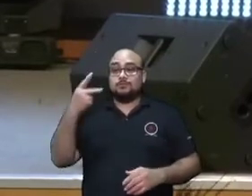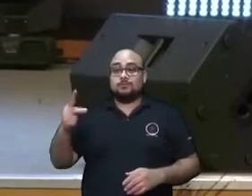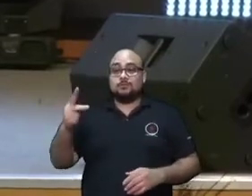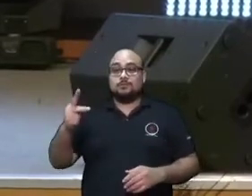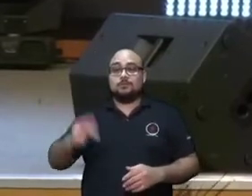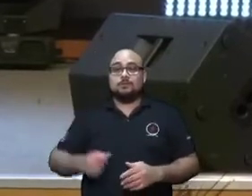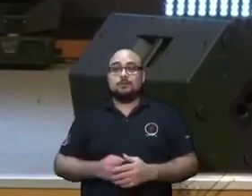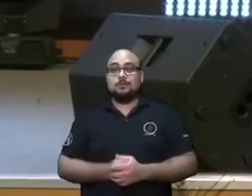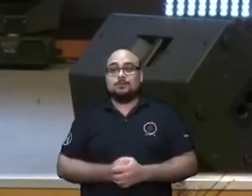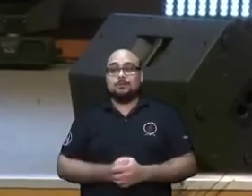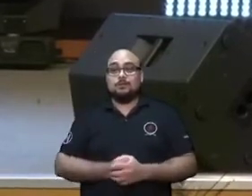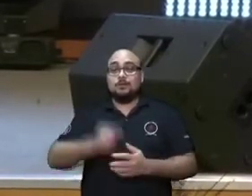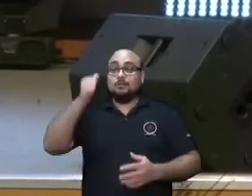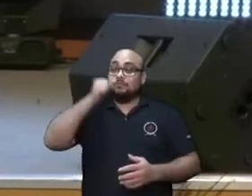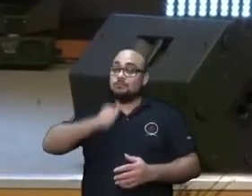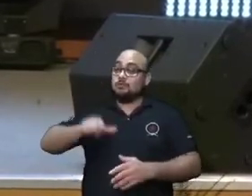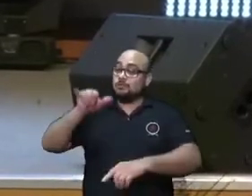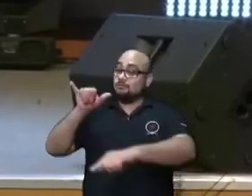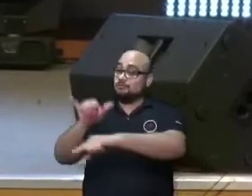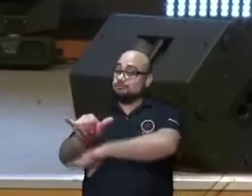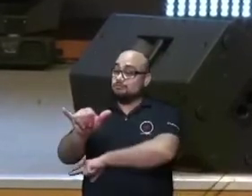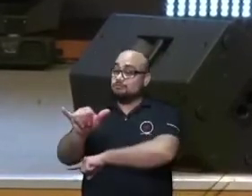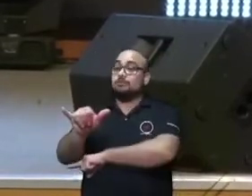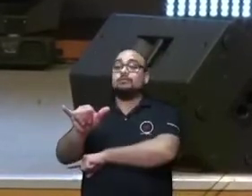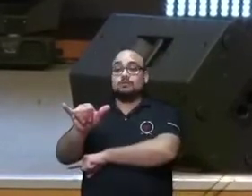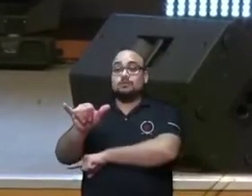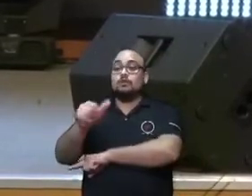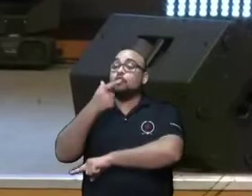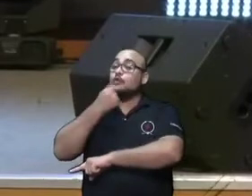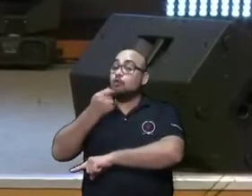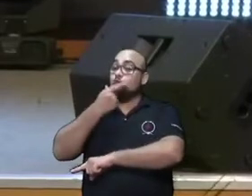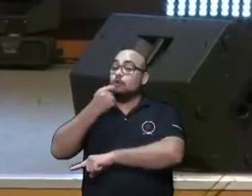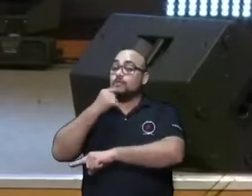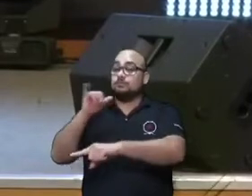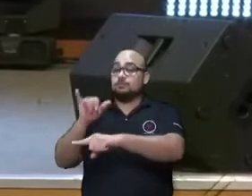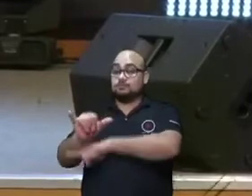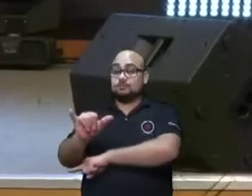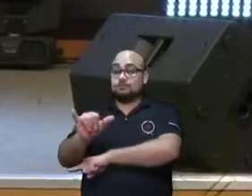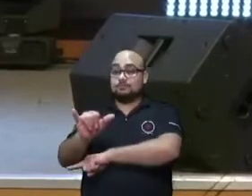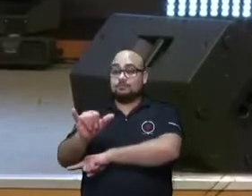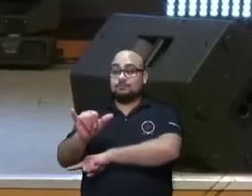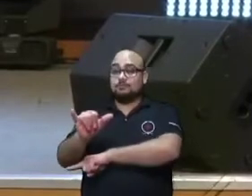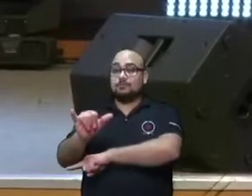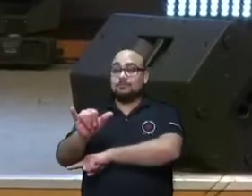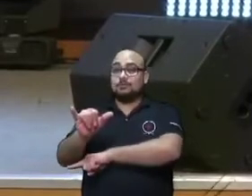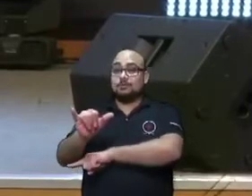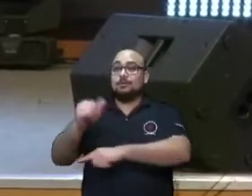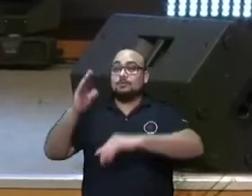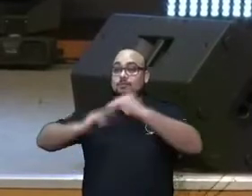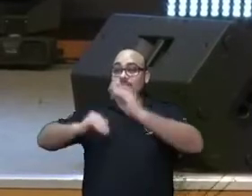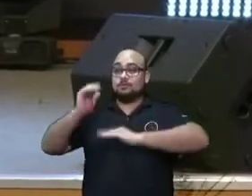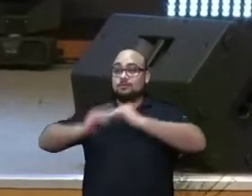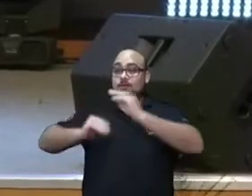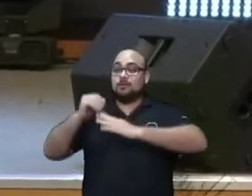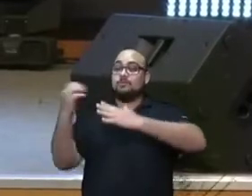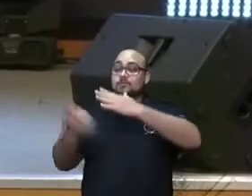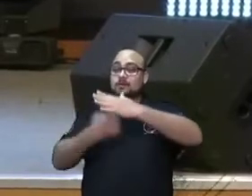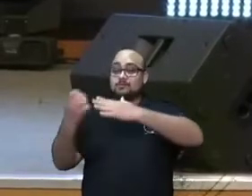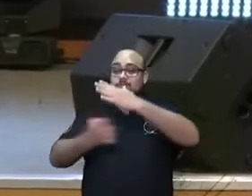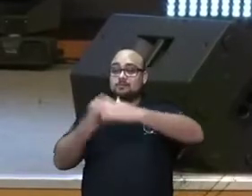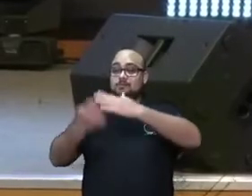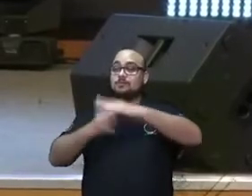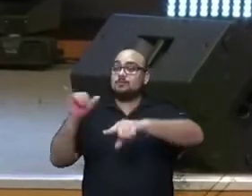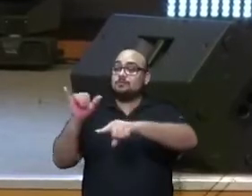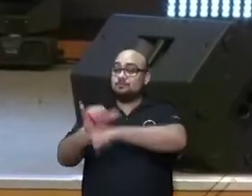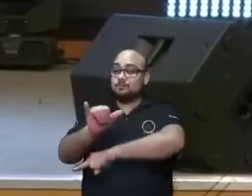a mulher que traiu ele, o homem que traiu ele, aquele empresário que foi desleal com ele. Ao invés